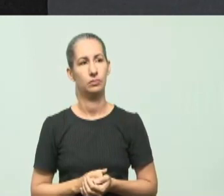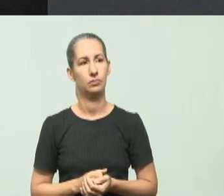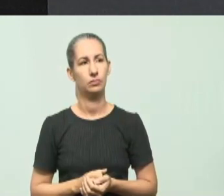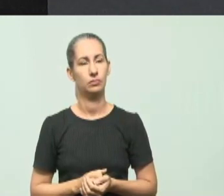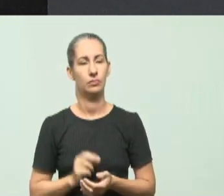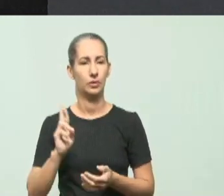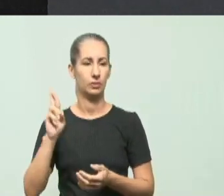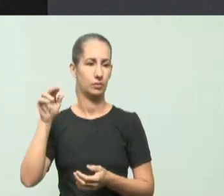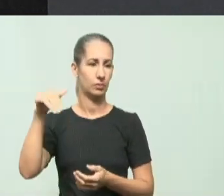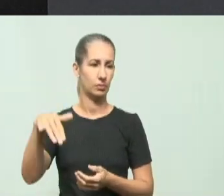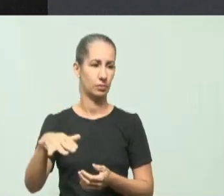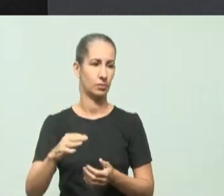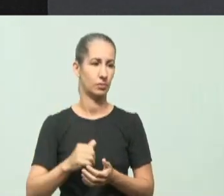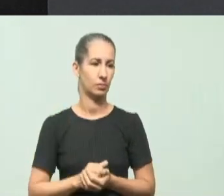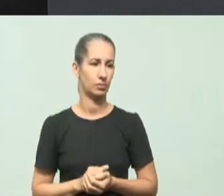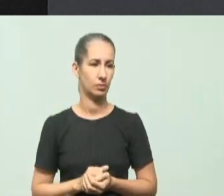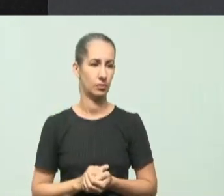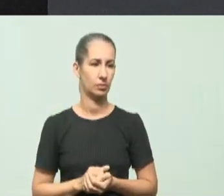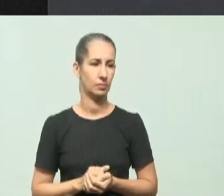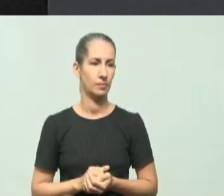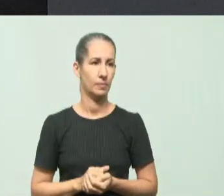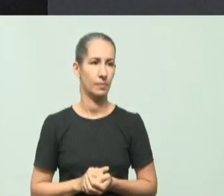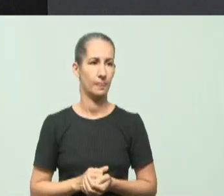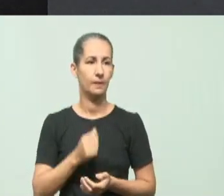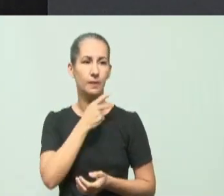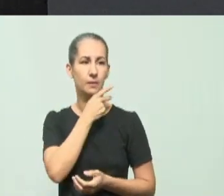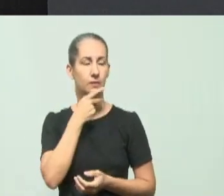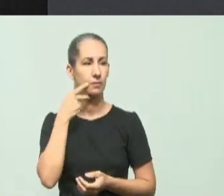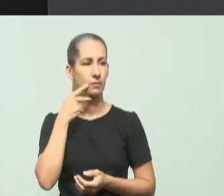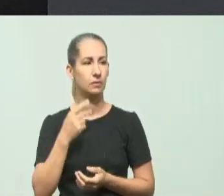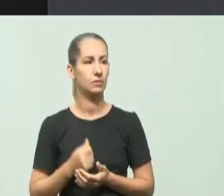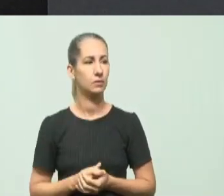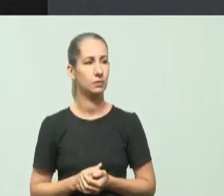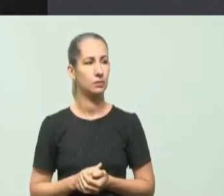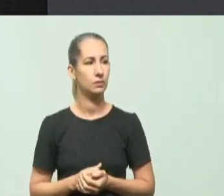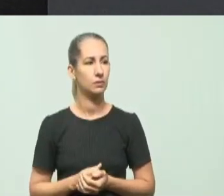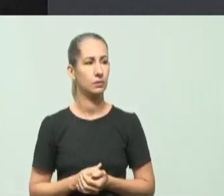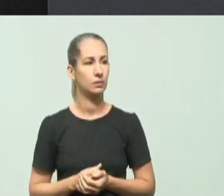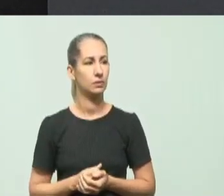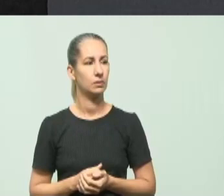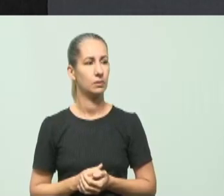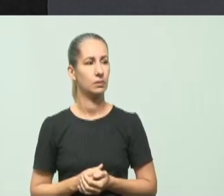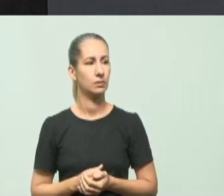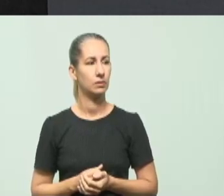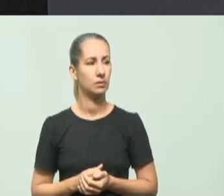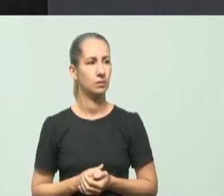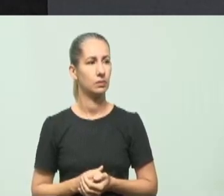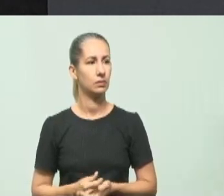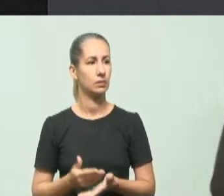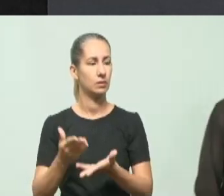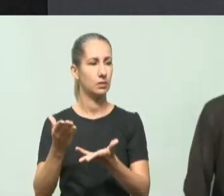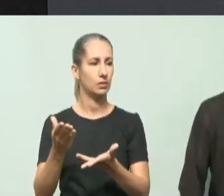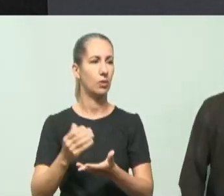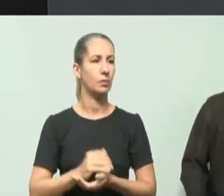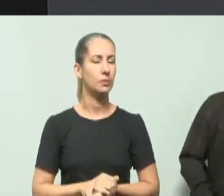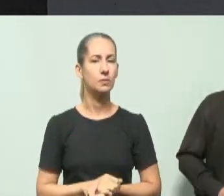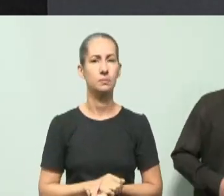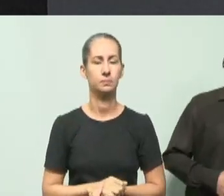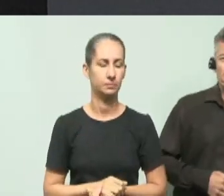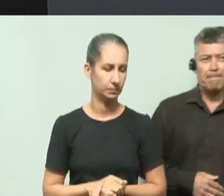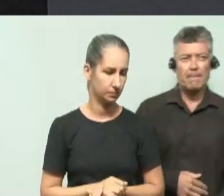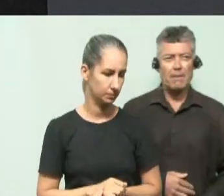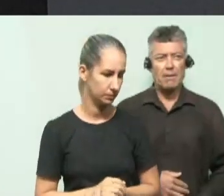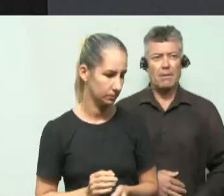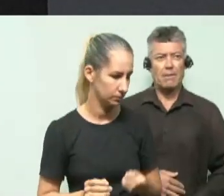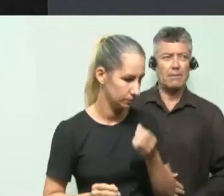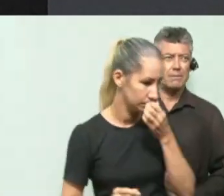Ribeira das Rocas. E eu torço para que o Paulinho Freire chegue à prefeitura e que abrace essa causa e possa nos devolver